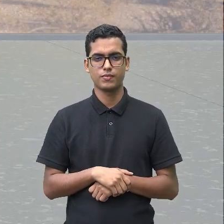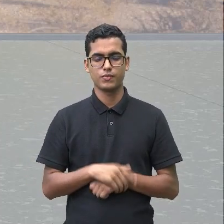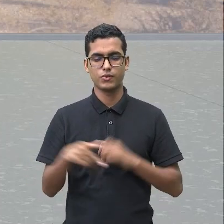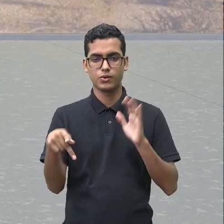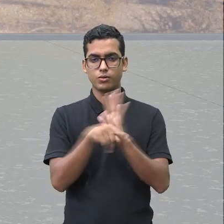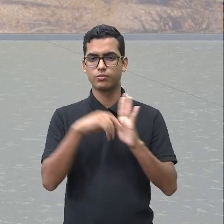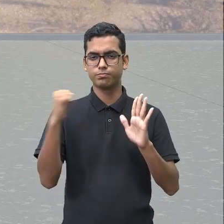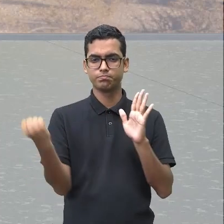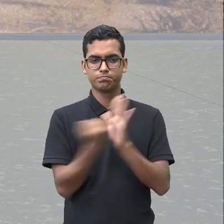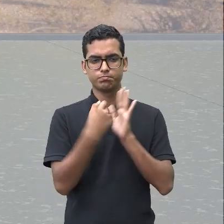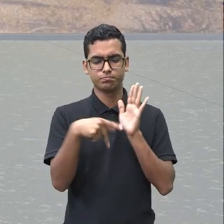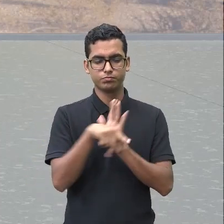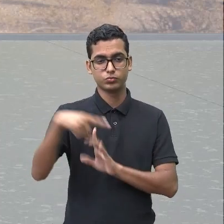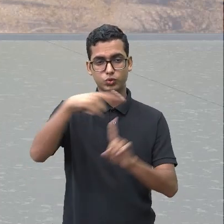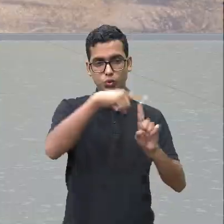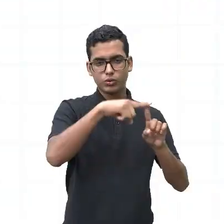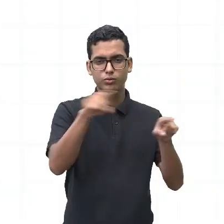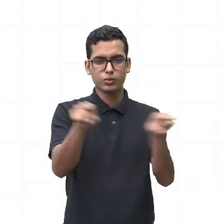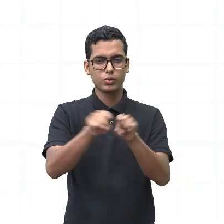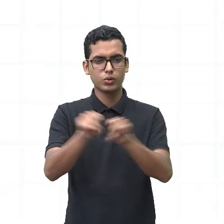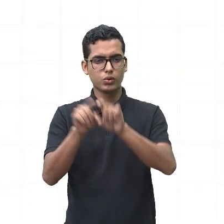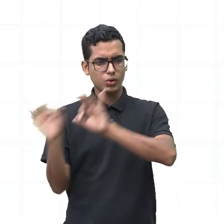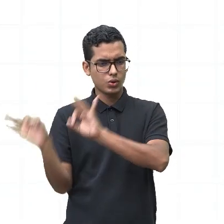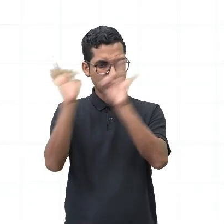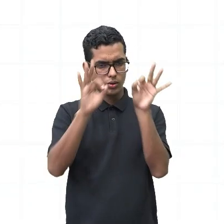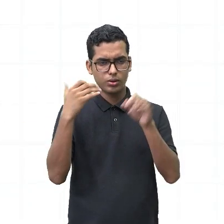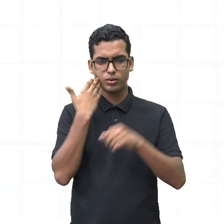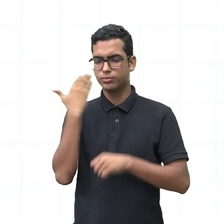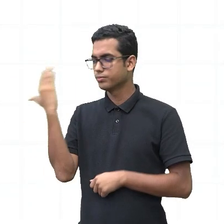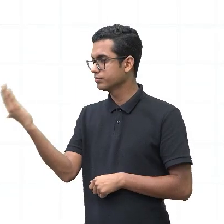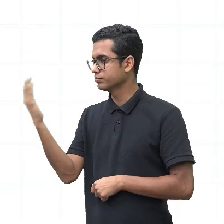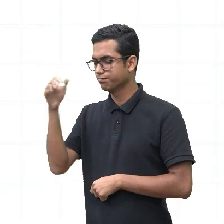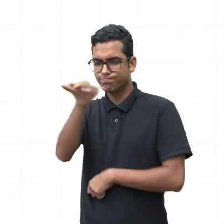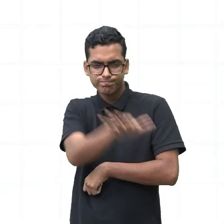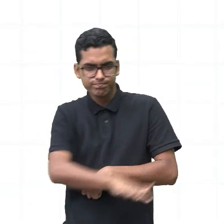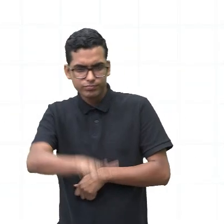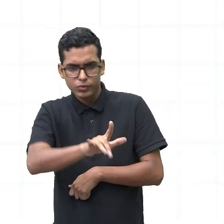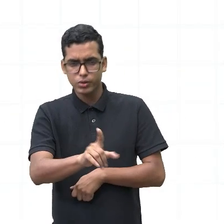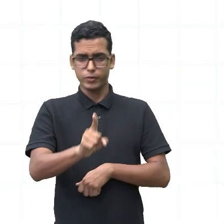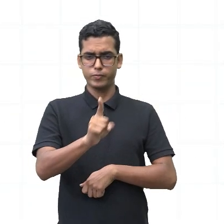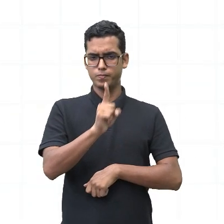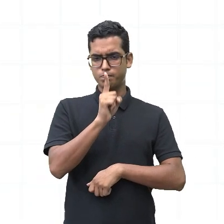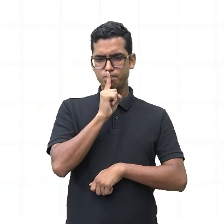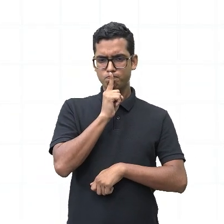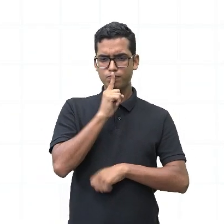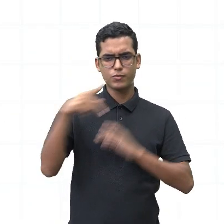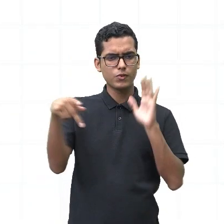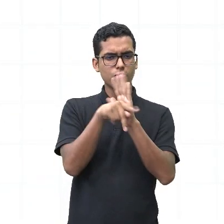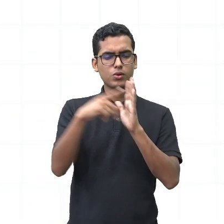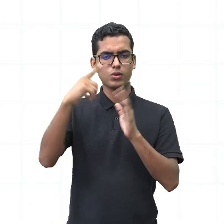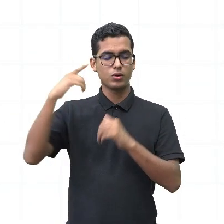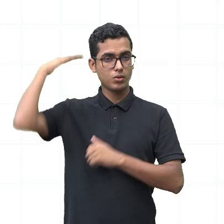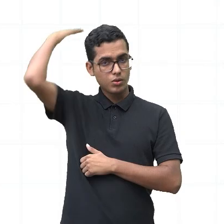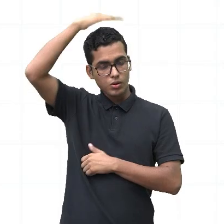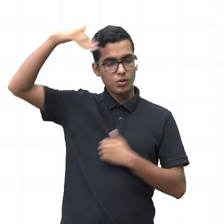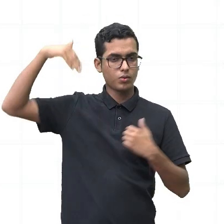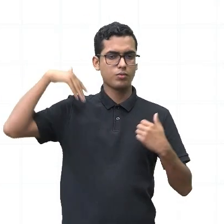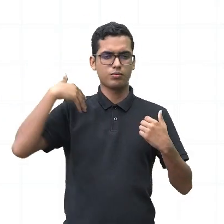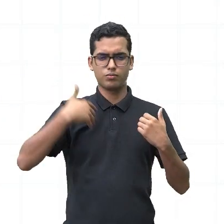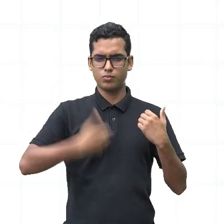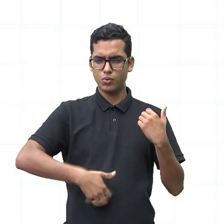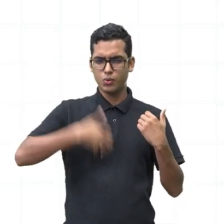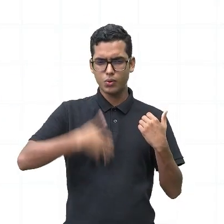tipográficas também. Vejam comigo. Então, a zona de silêncio no México tá aqui, ó, The